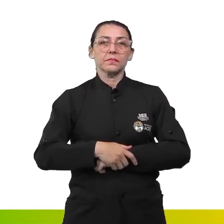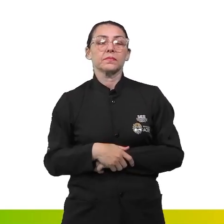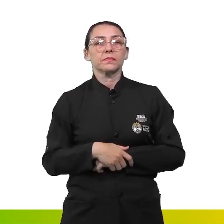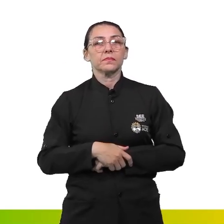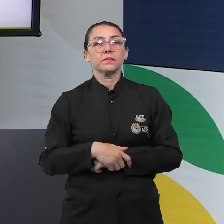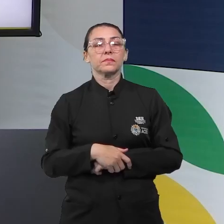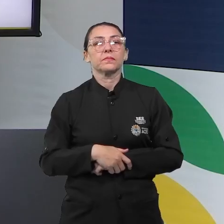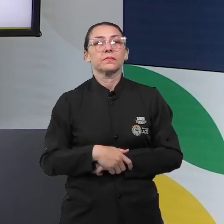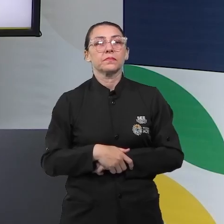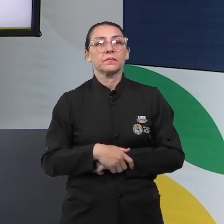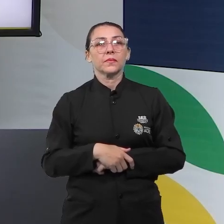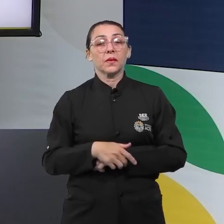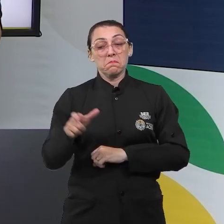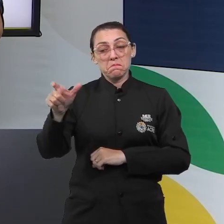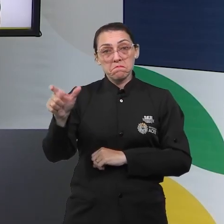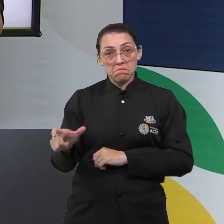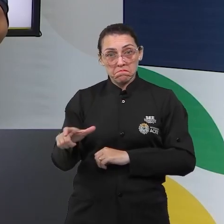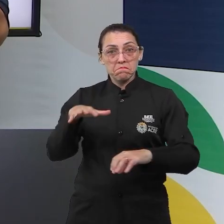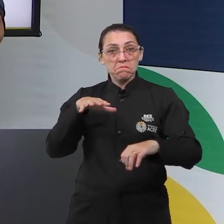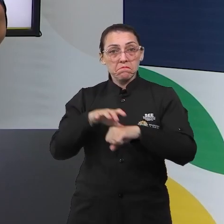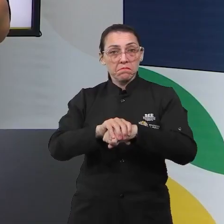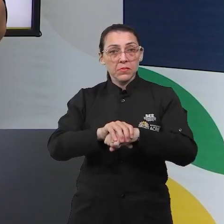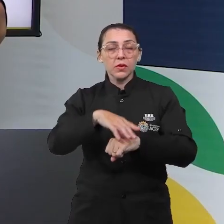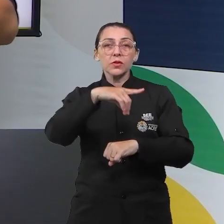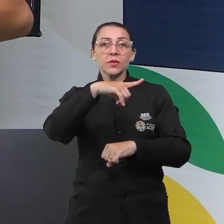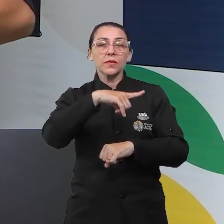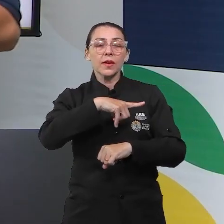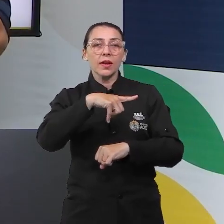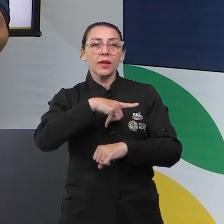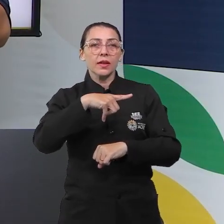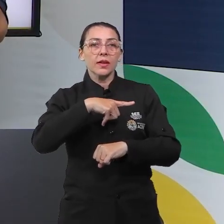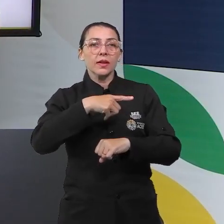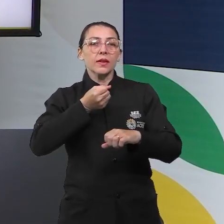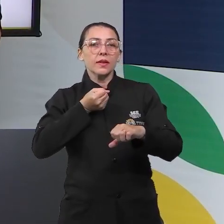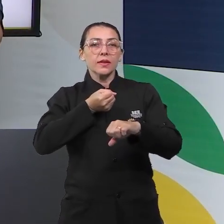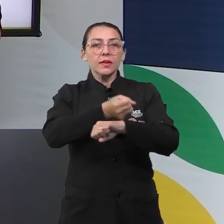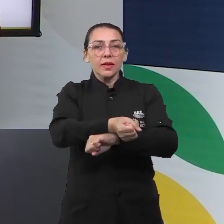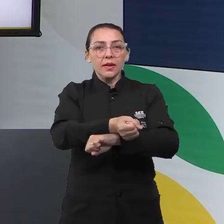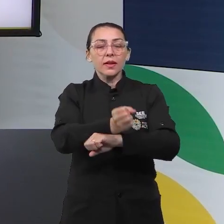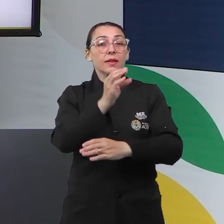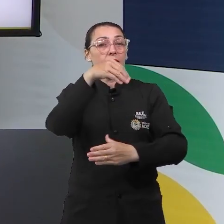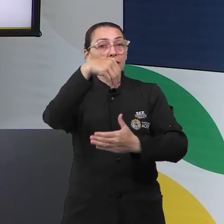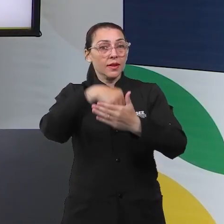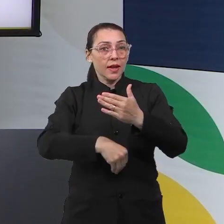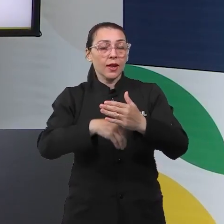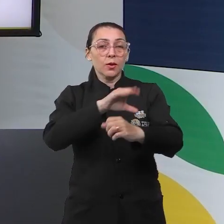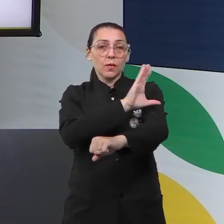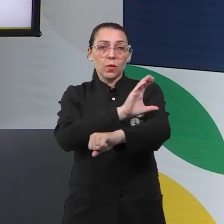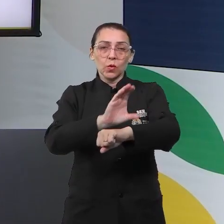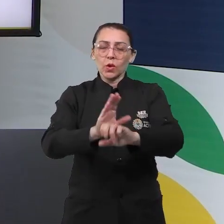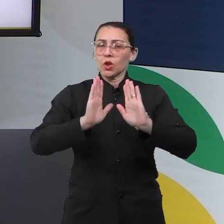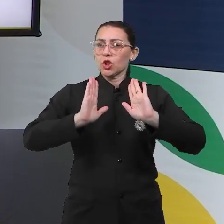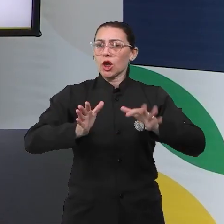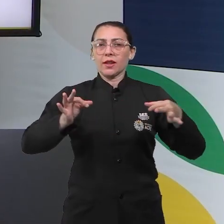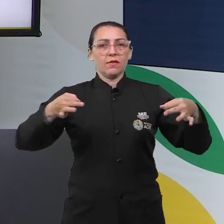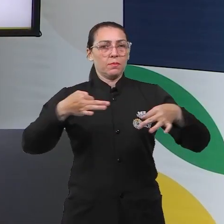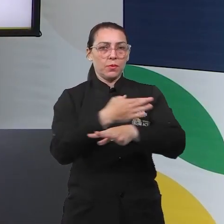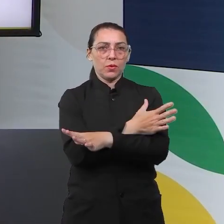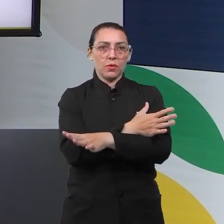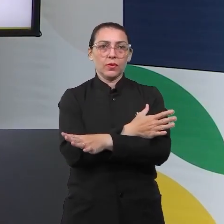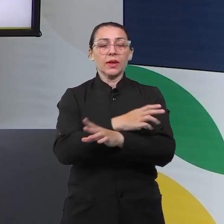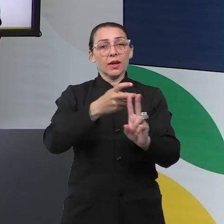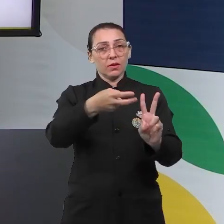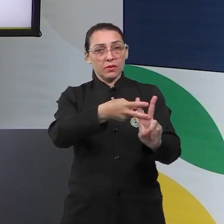se o colonizador, tivesse aí inserido dentro de uma cultura que já existia aqui, que era a